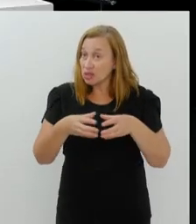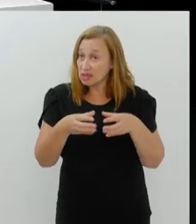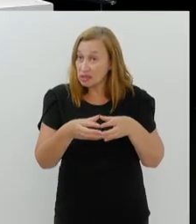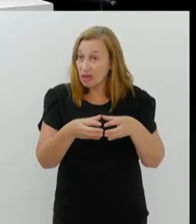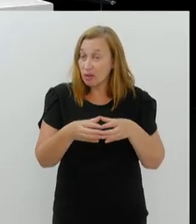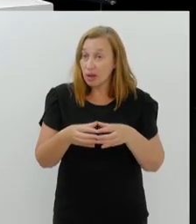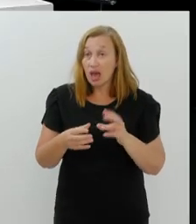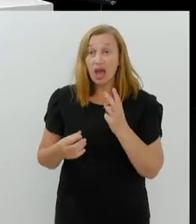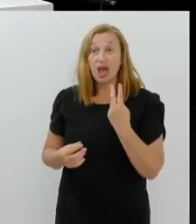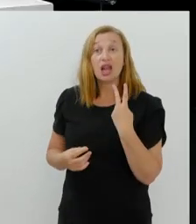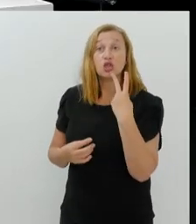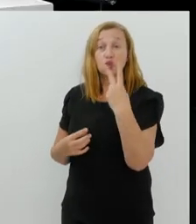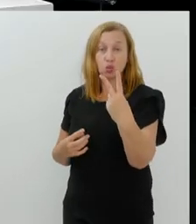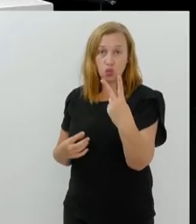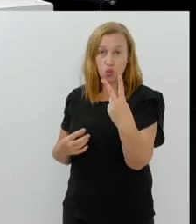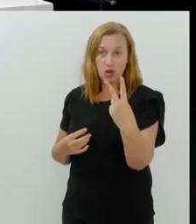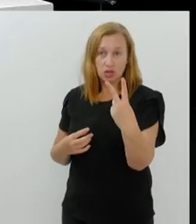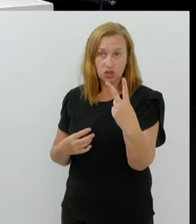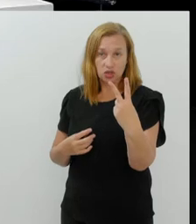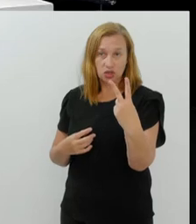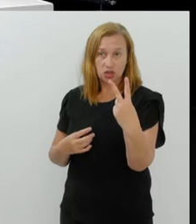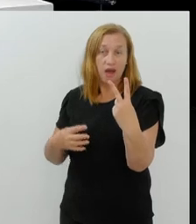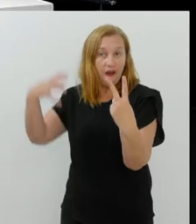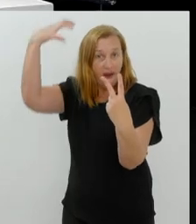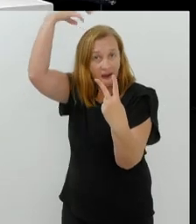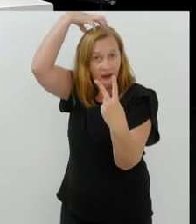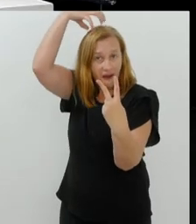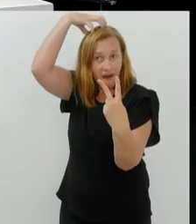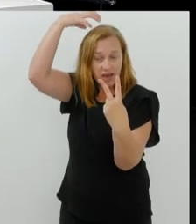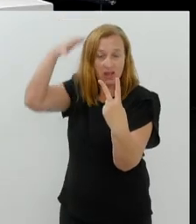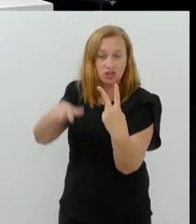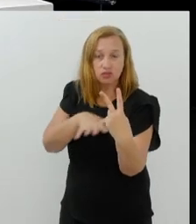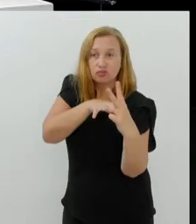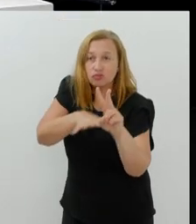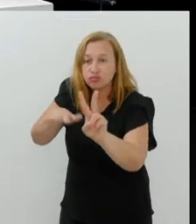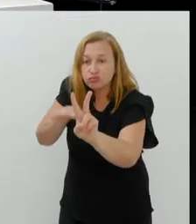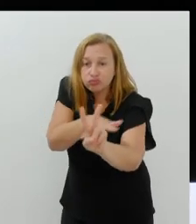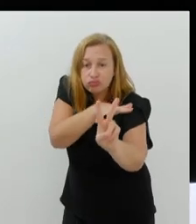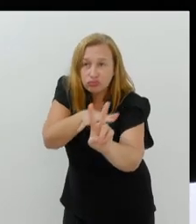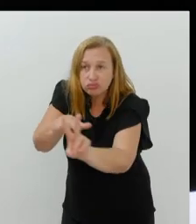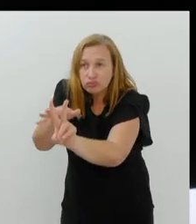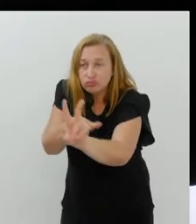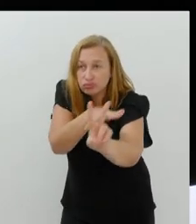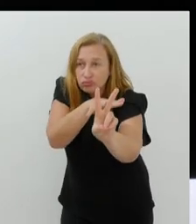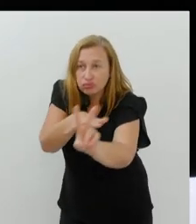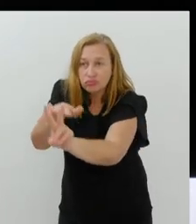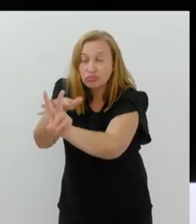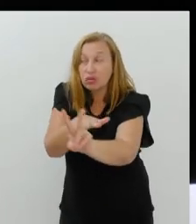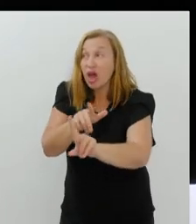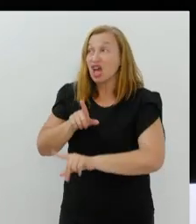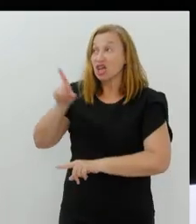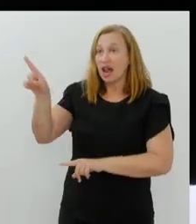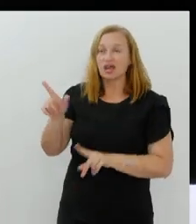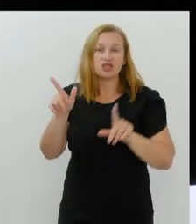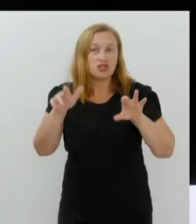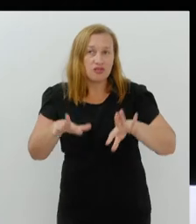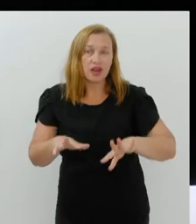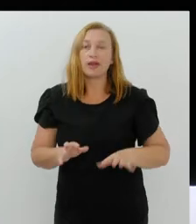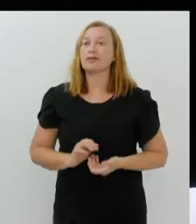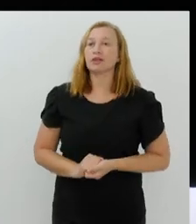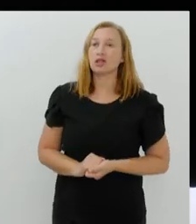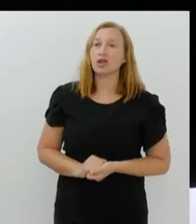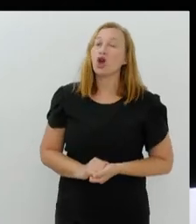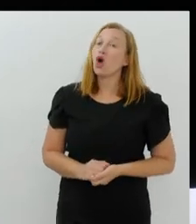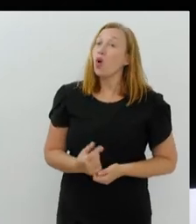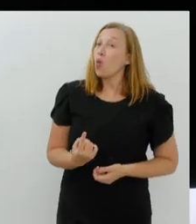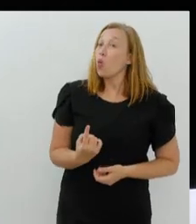na frente. É, lá eles botam princesa, madrinha, rainha. É bem comum isso. Então já começa